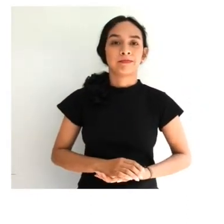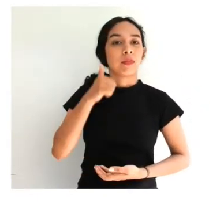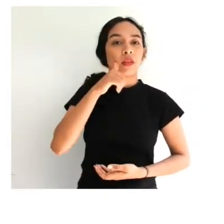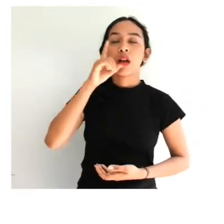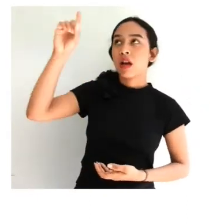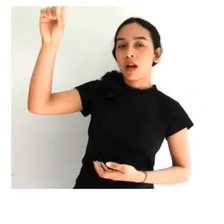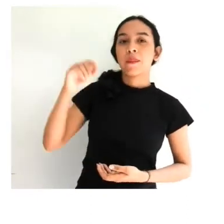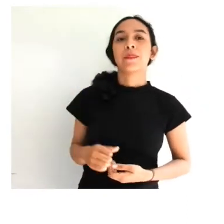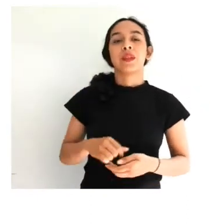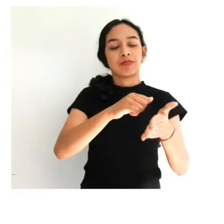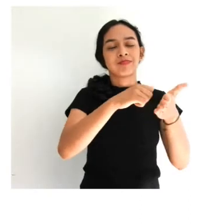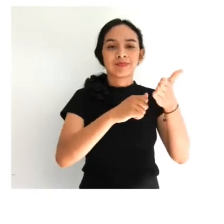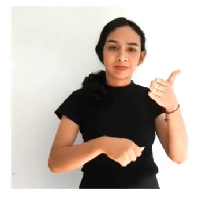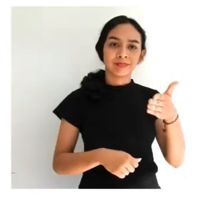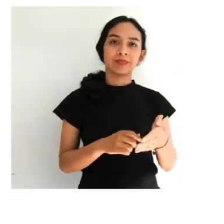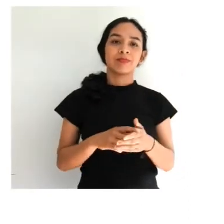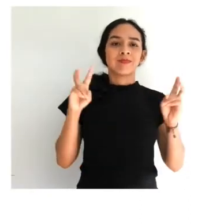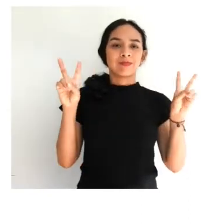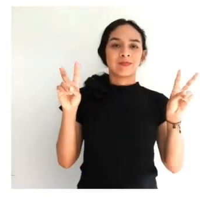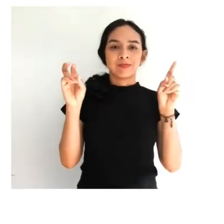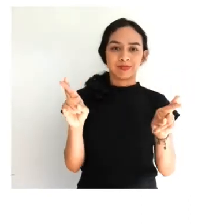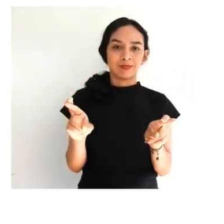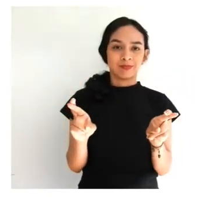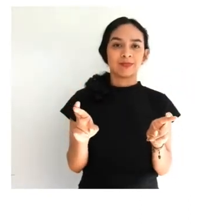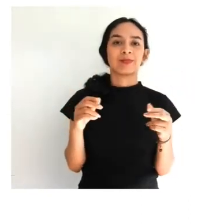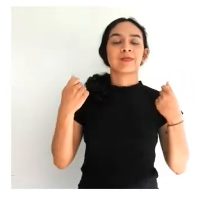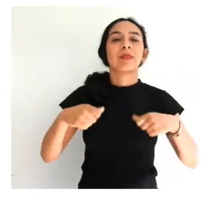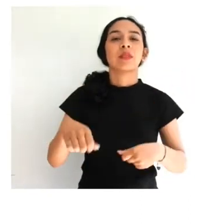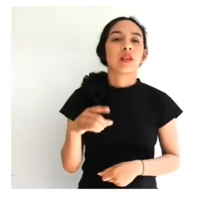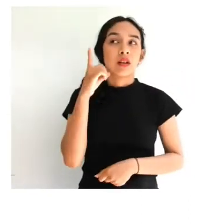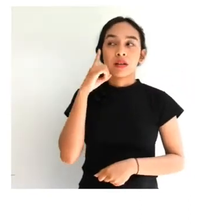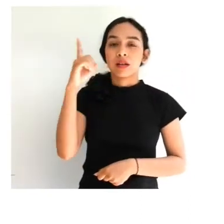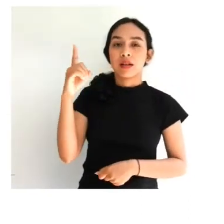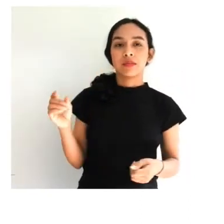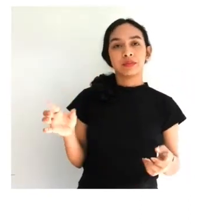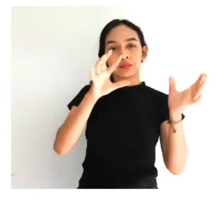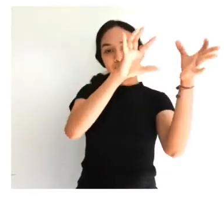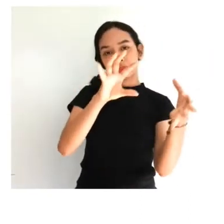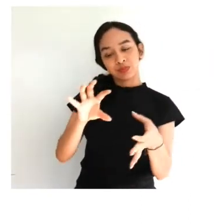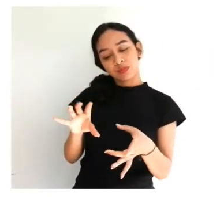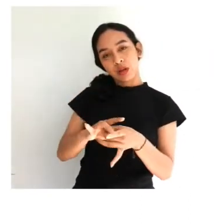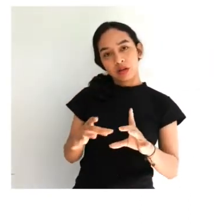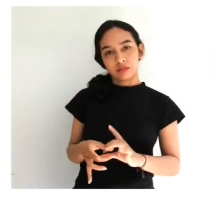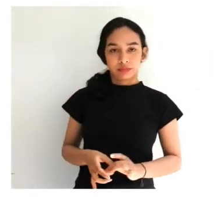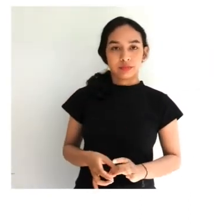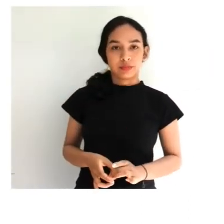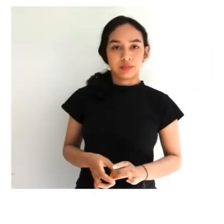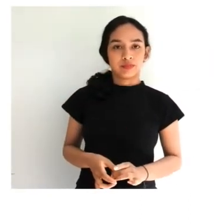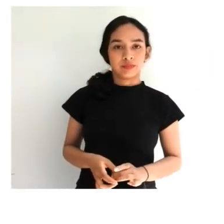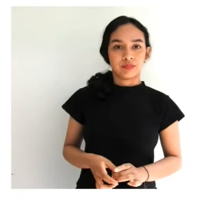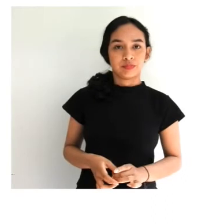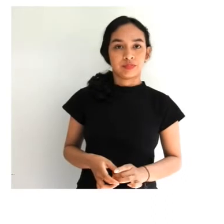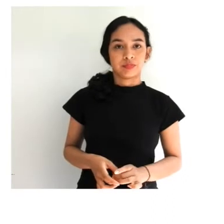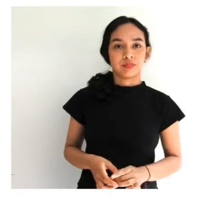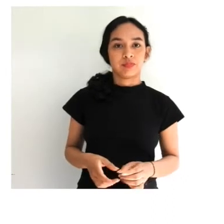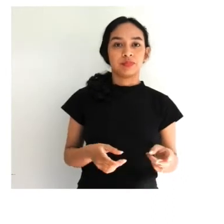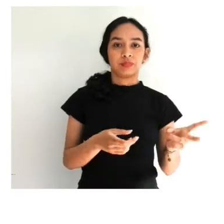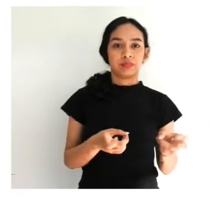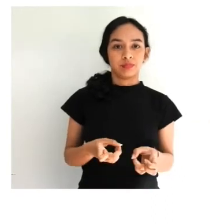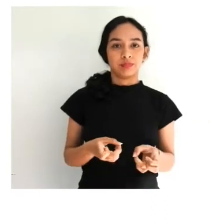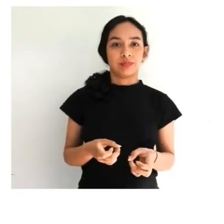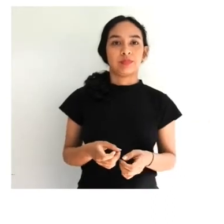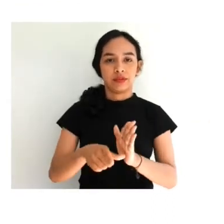português, ninfa se escreve do mesmo jeito. E aí eu tenho que analisar o contexto, perceber que antes de